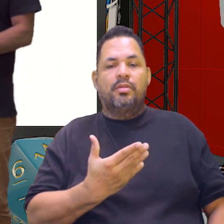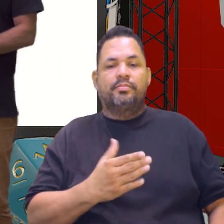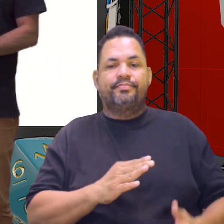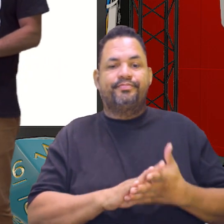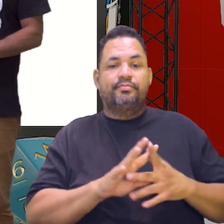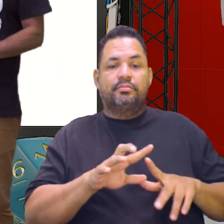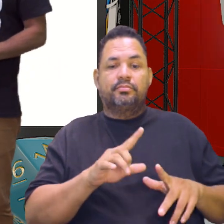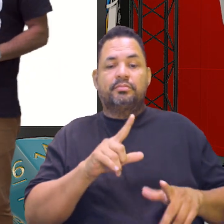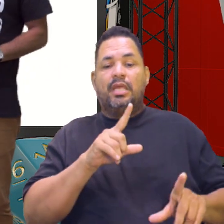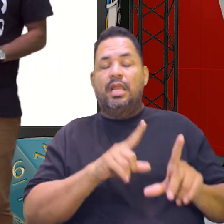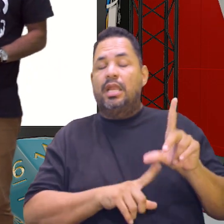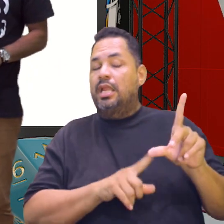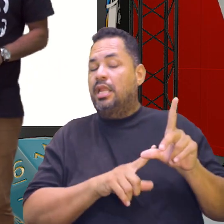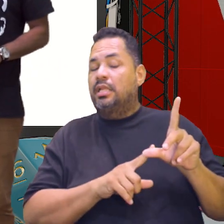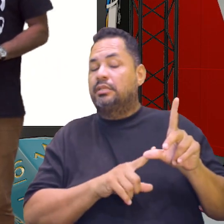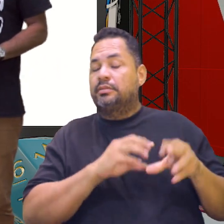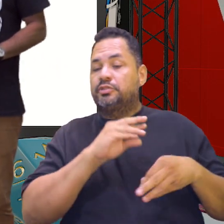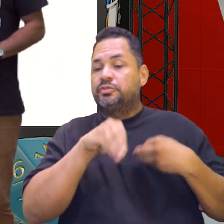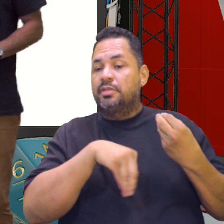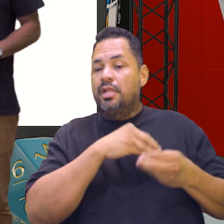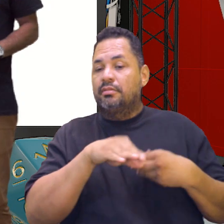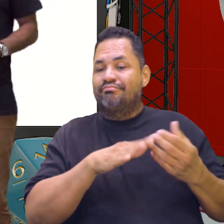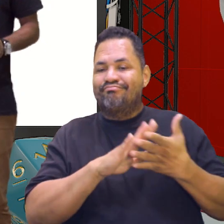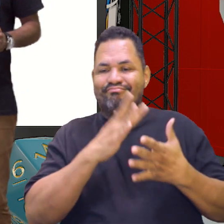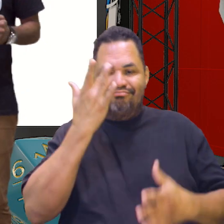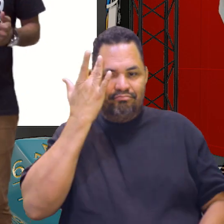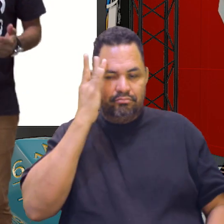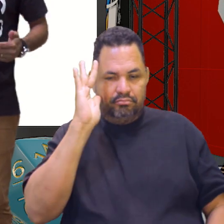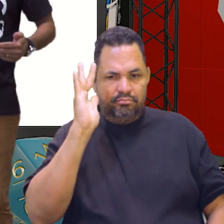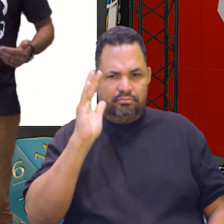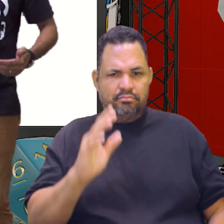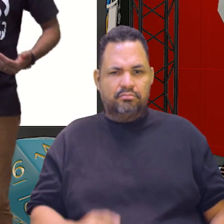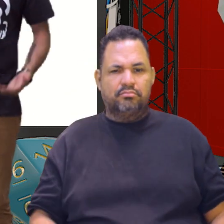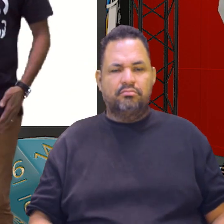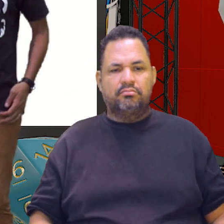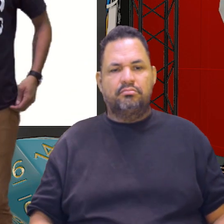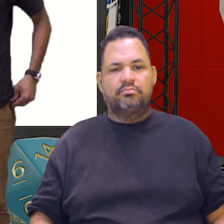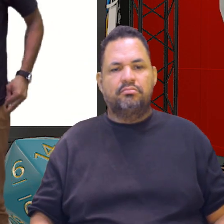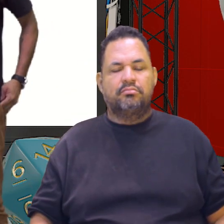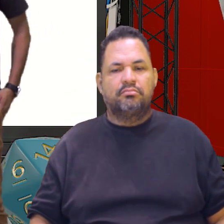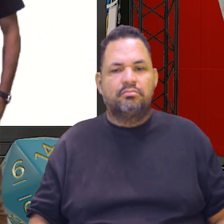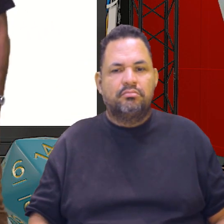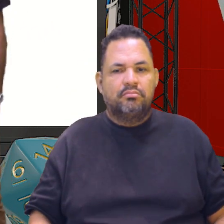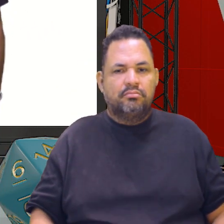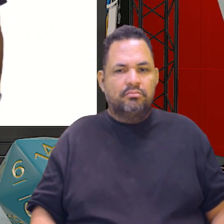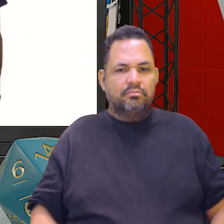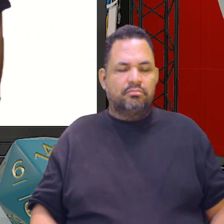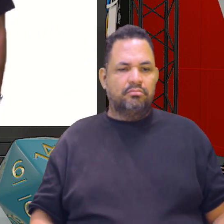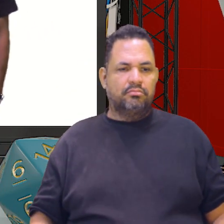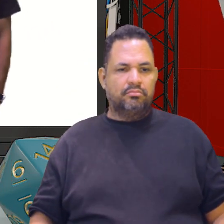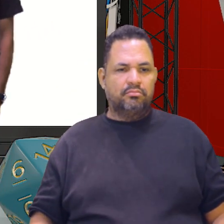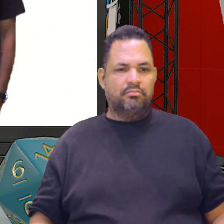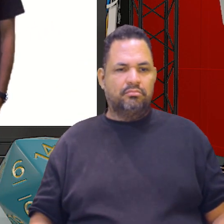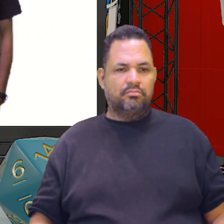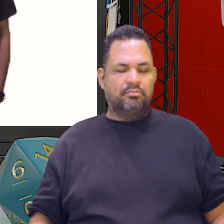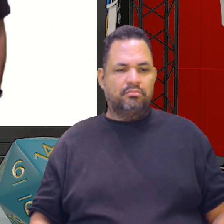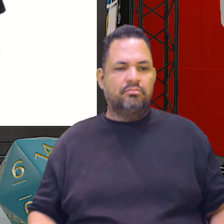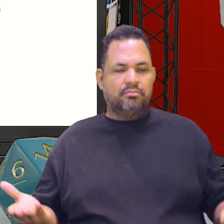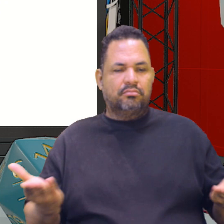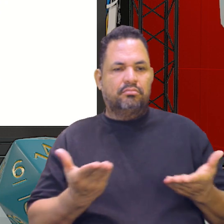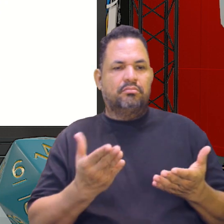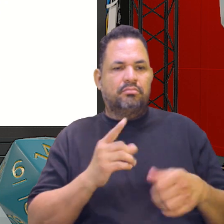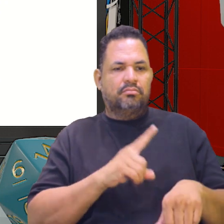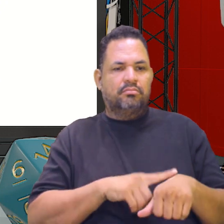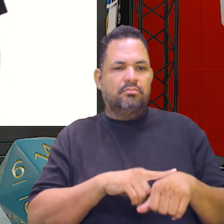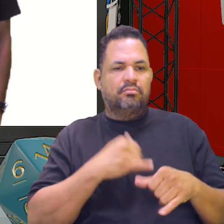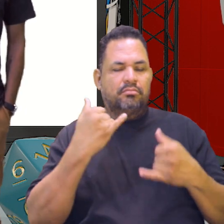letra ali eu já fico meio assim, tem letra, acho que eu não sei fazer. Não precisa ficar desse jeito. Isso mesmo, e agora